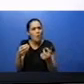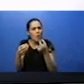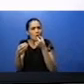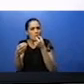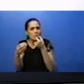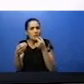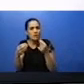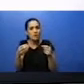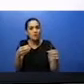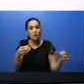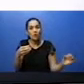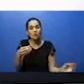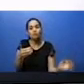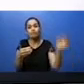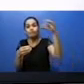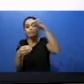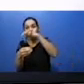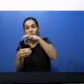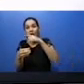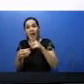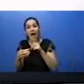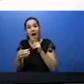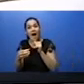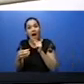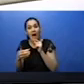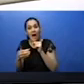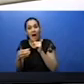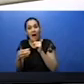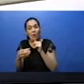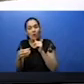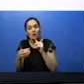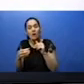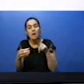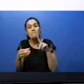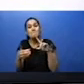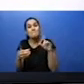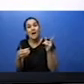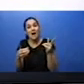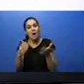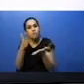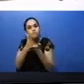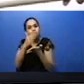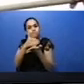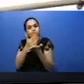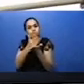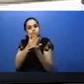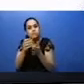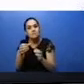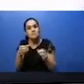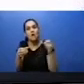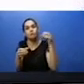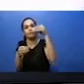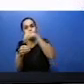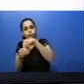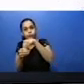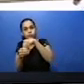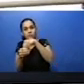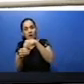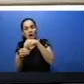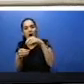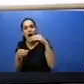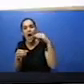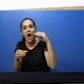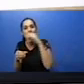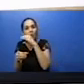a mesma quantidade de água, só que esse comprimido fragmentado, obviamente que esse aqui fragmentado, ele vai se